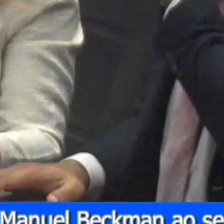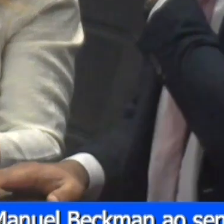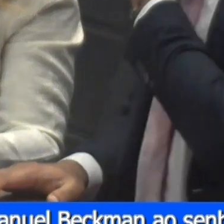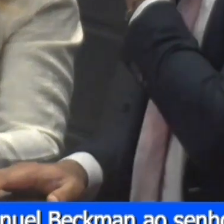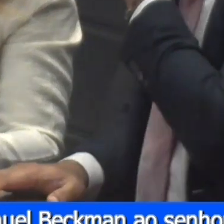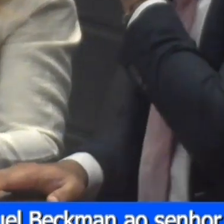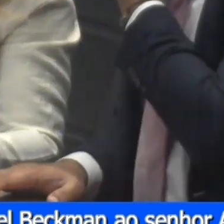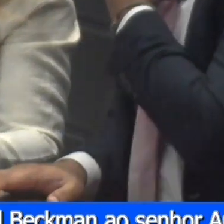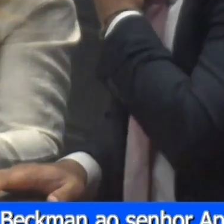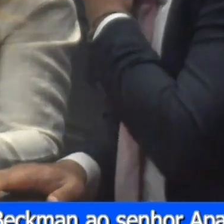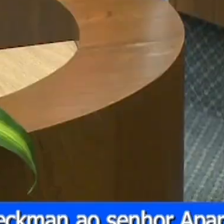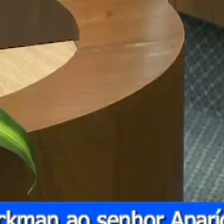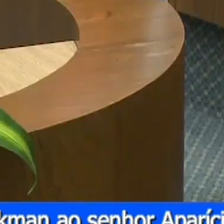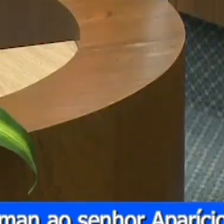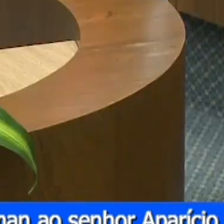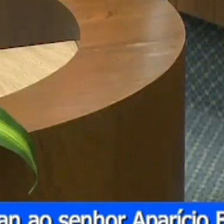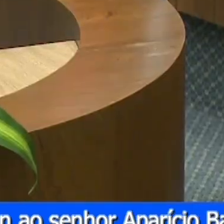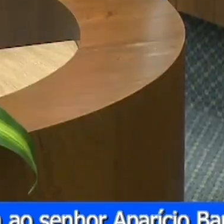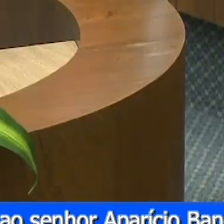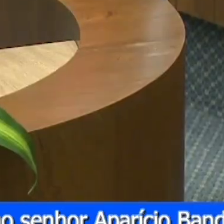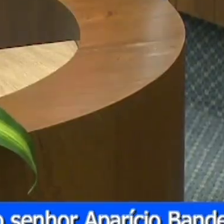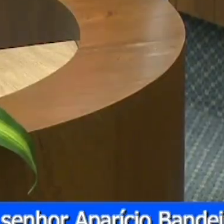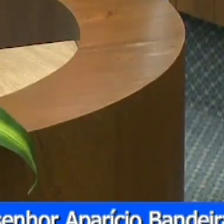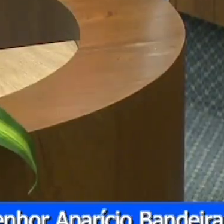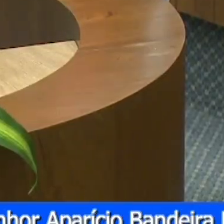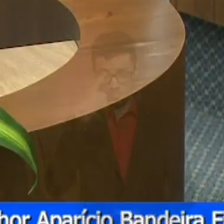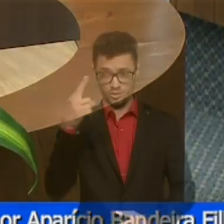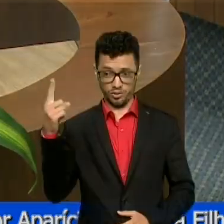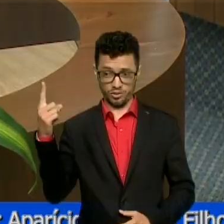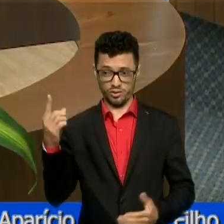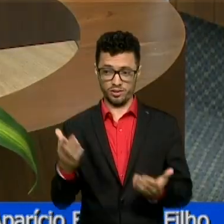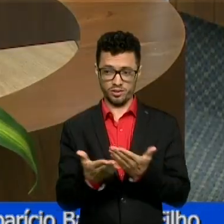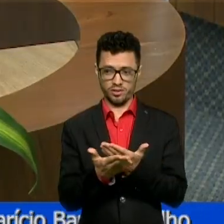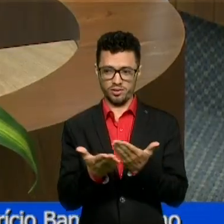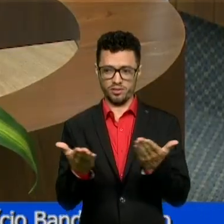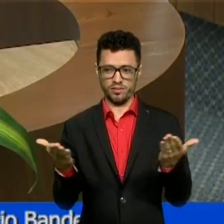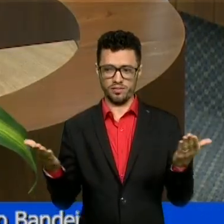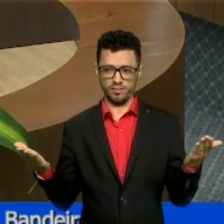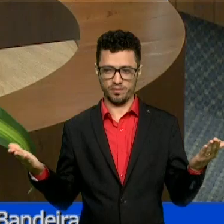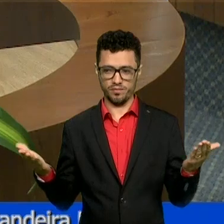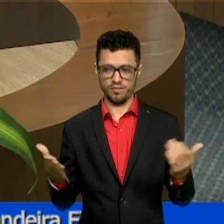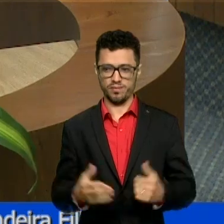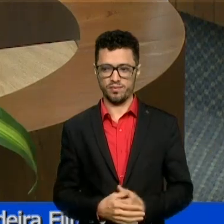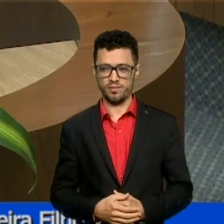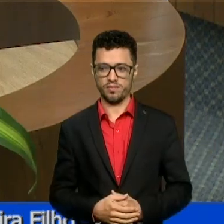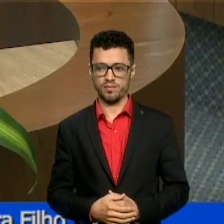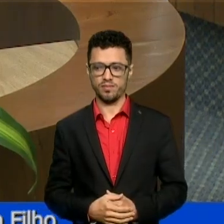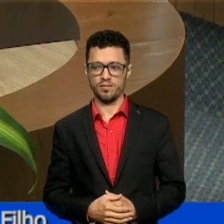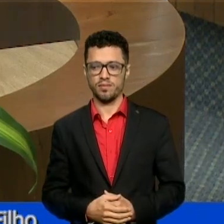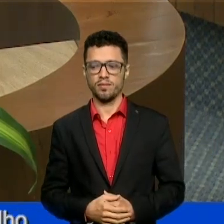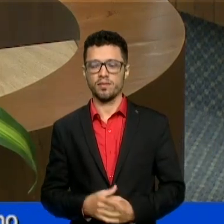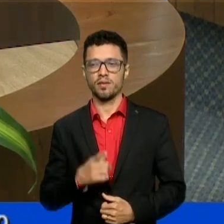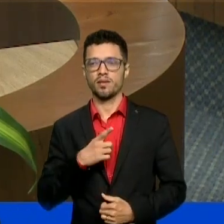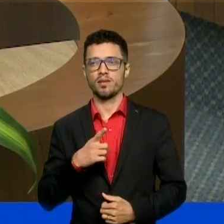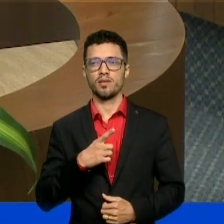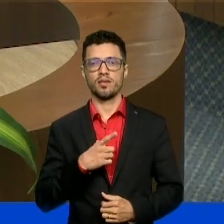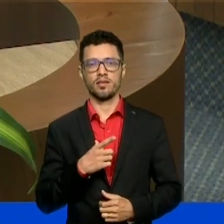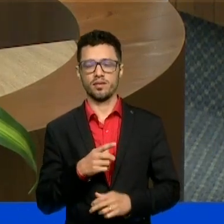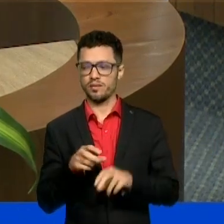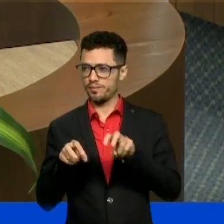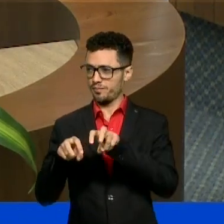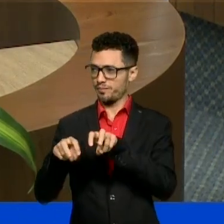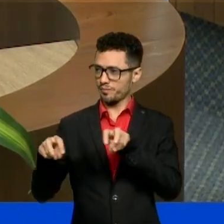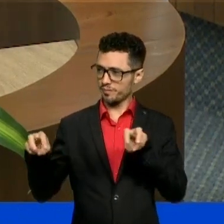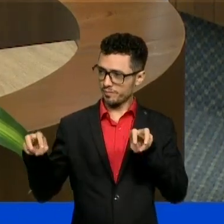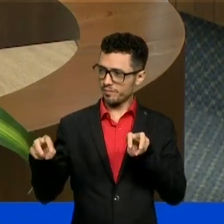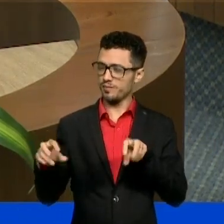Bom dia a todos e a todas. Quero saudar a mesa no nome da presidente da Assembleia e dizer que até eu